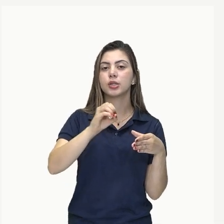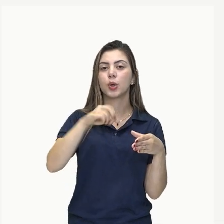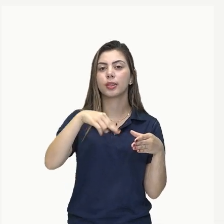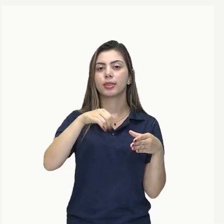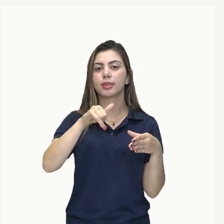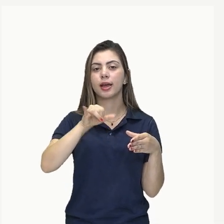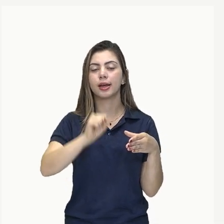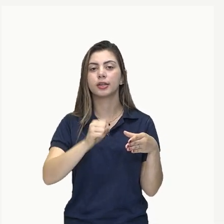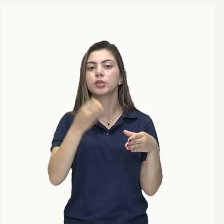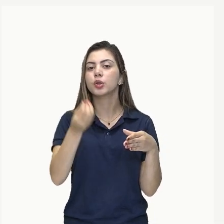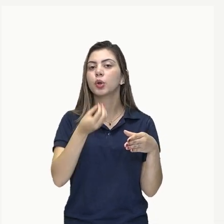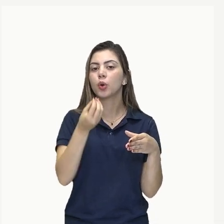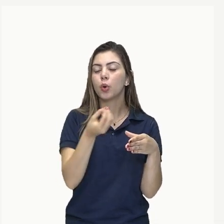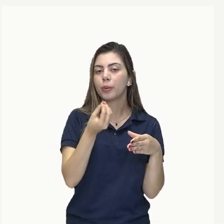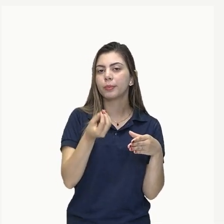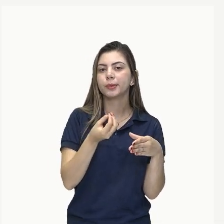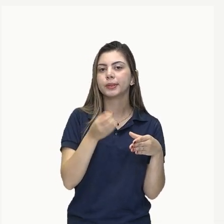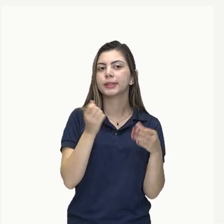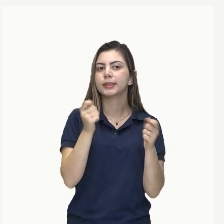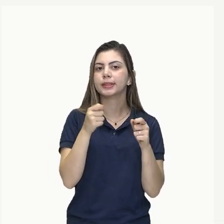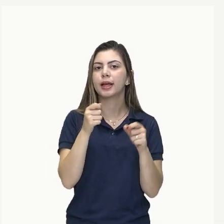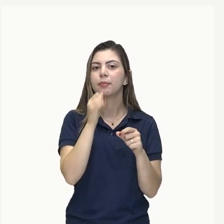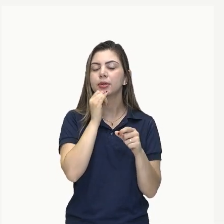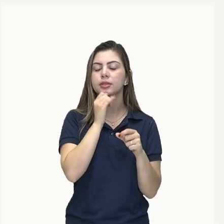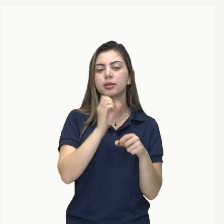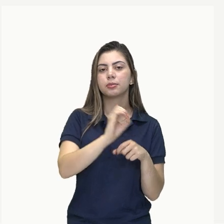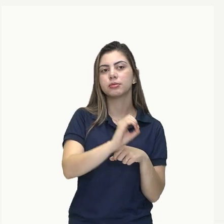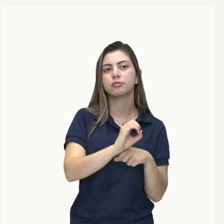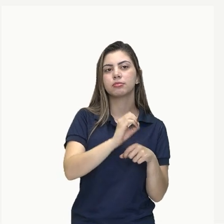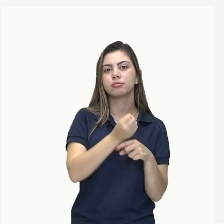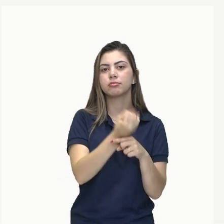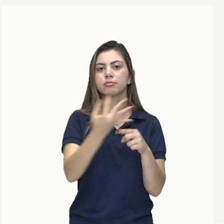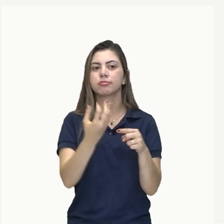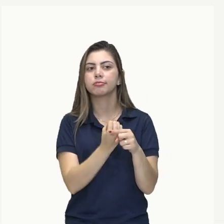ser escritos em forma de fração, não é?